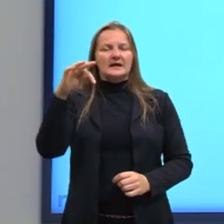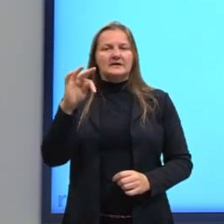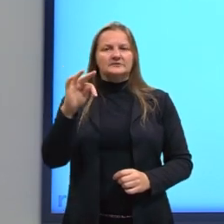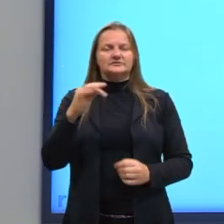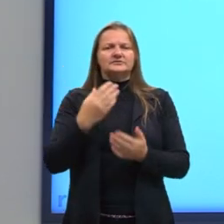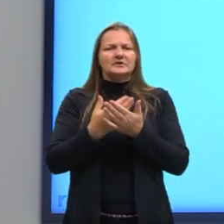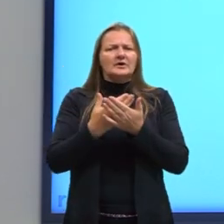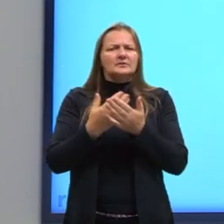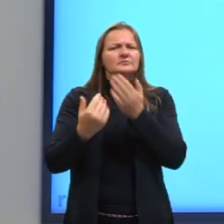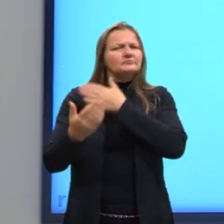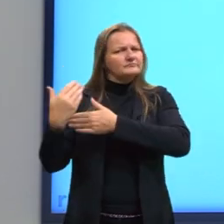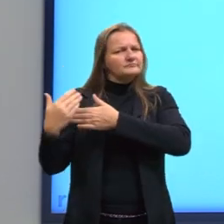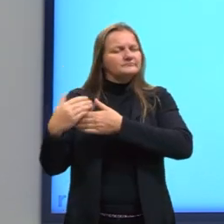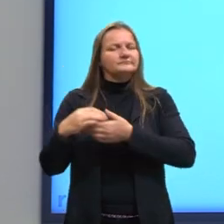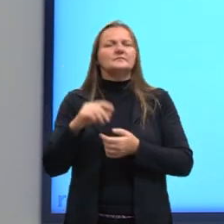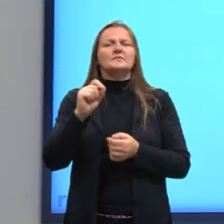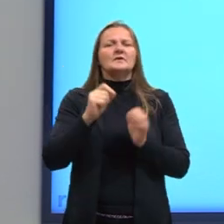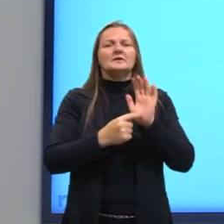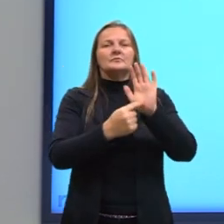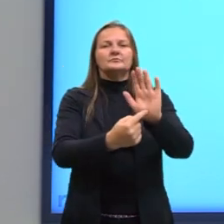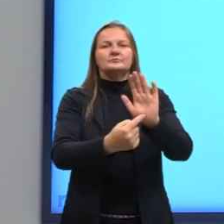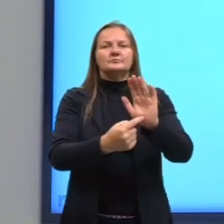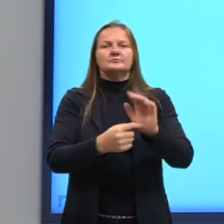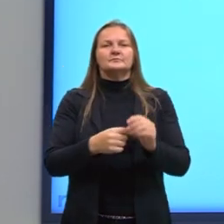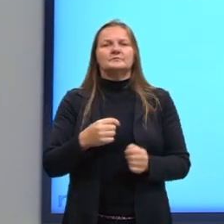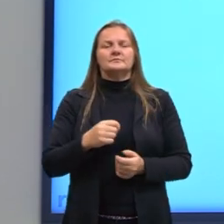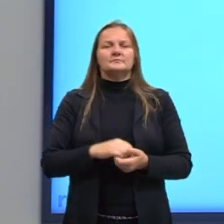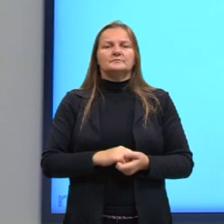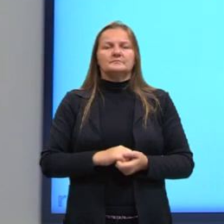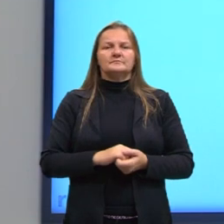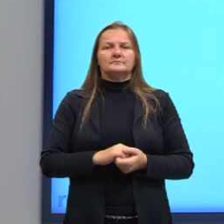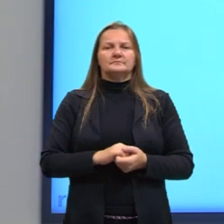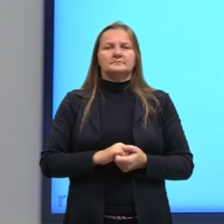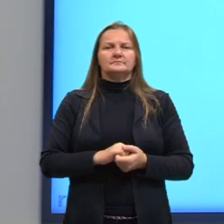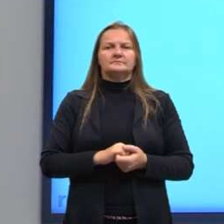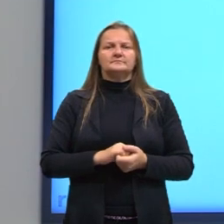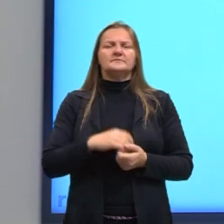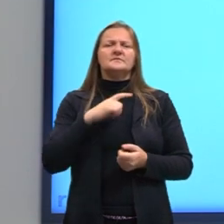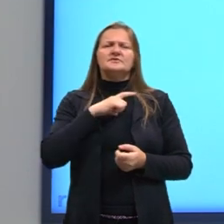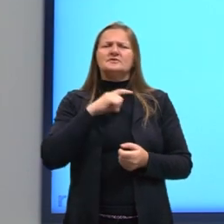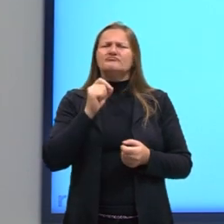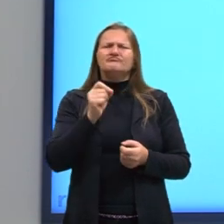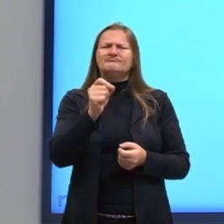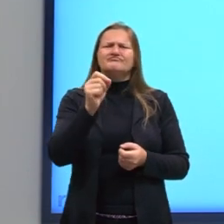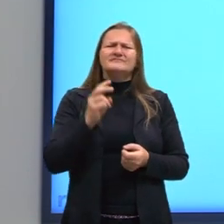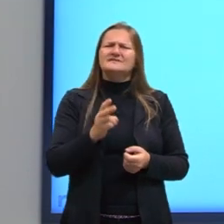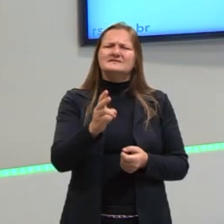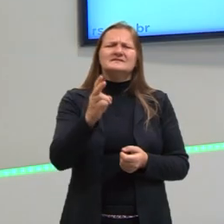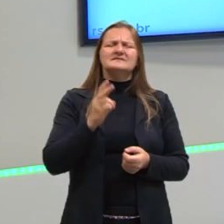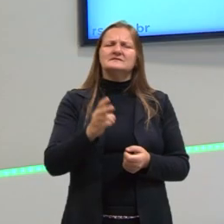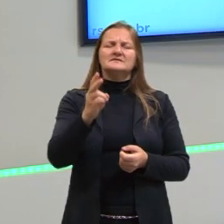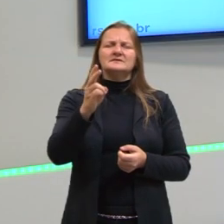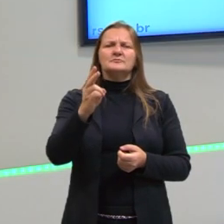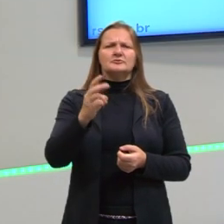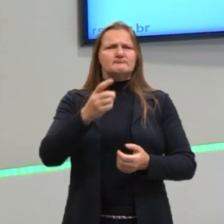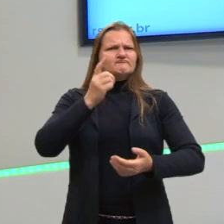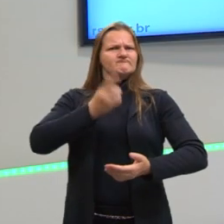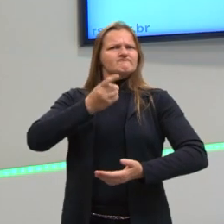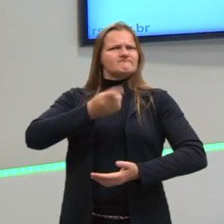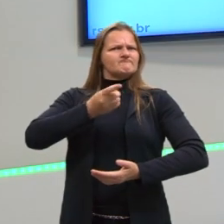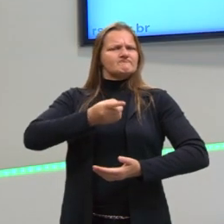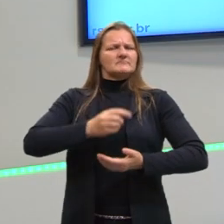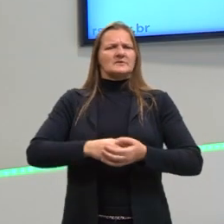aula passada né O que que o cante trazia tinha o imperativo categórico Kant se baseava no imperativo categórico